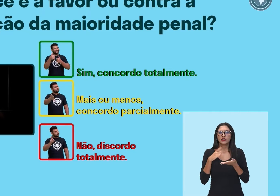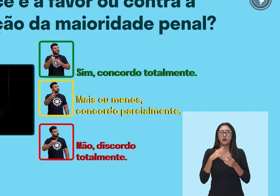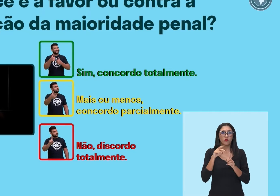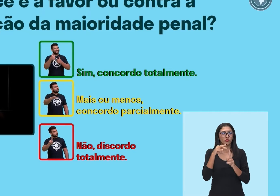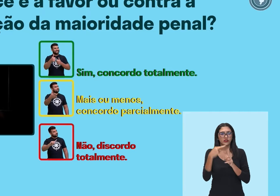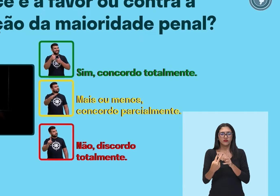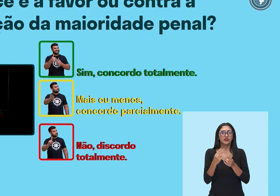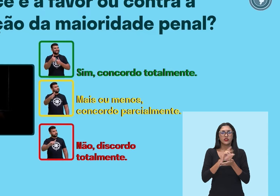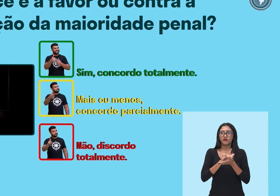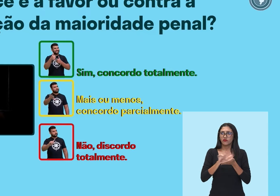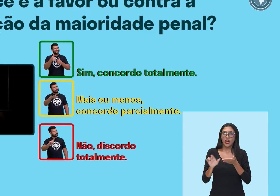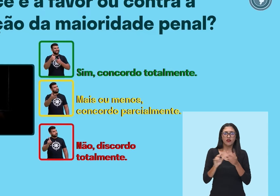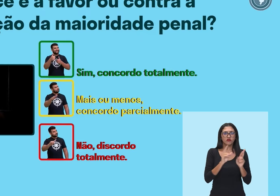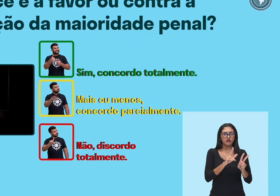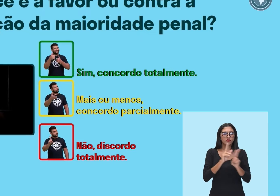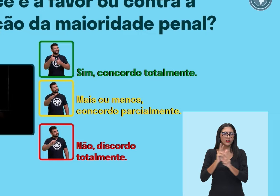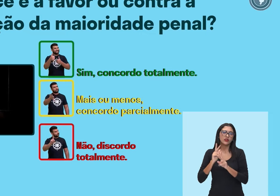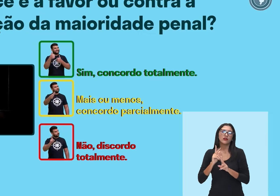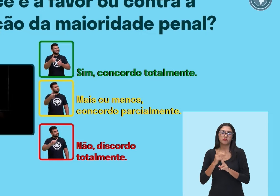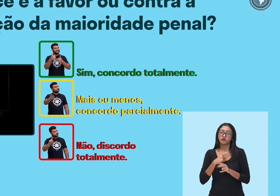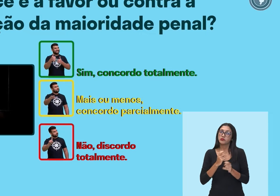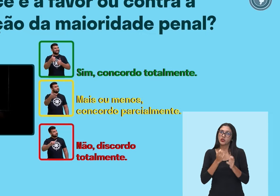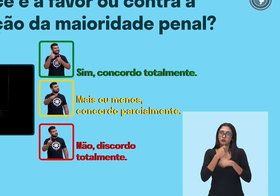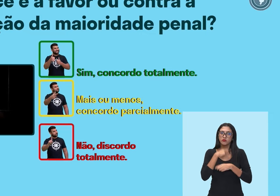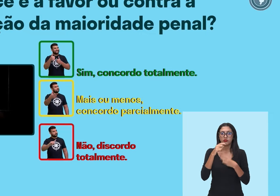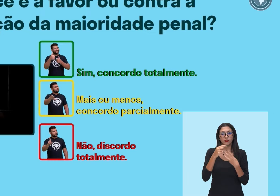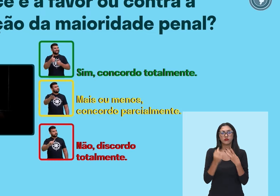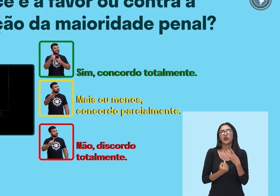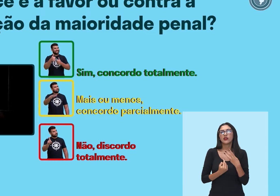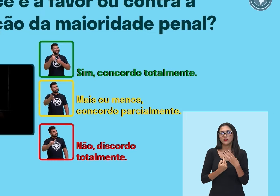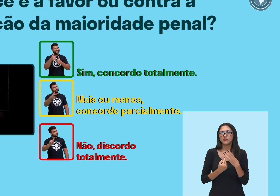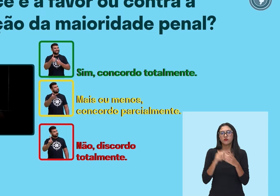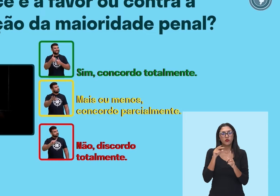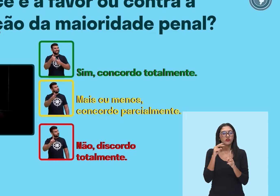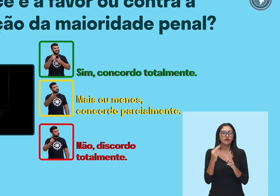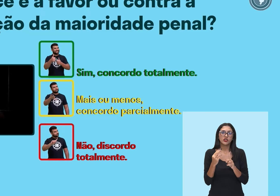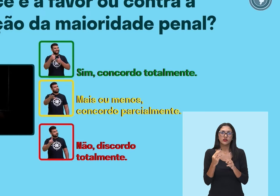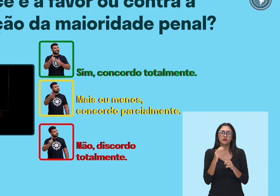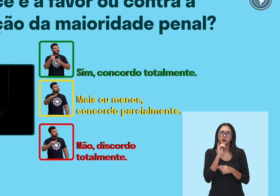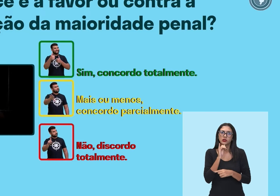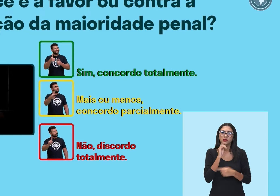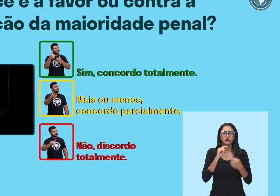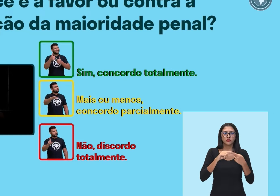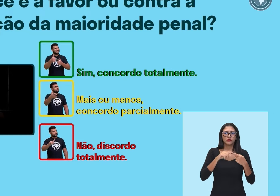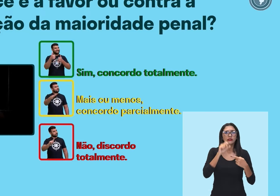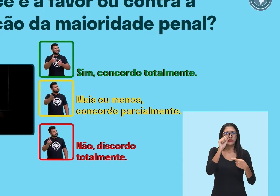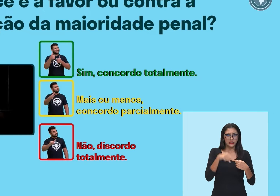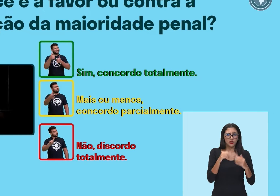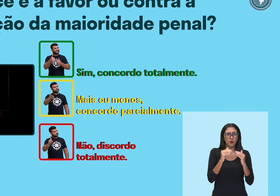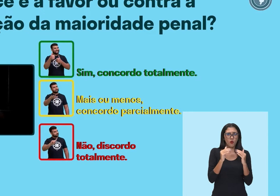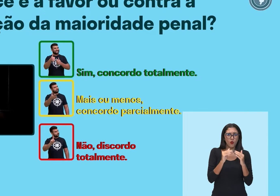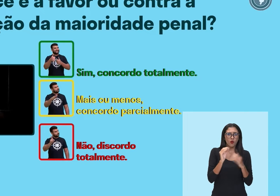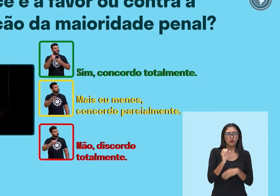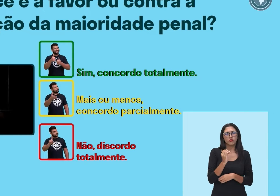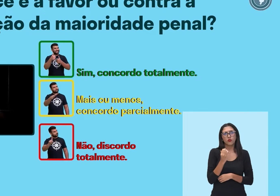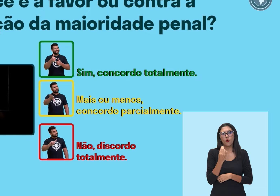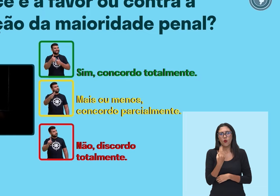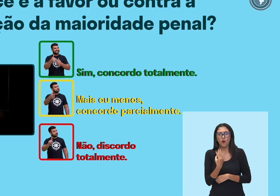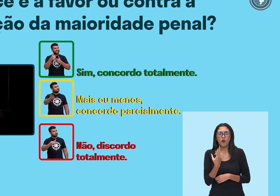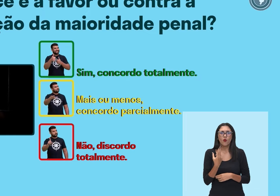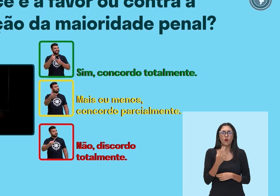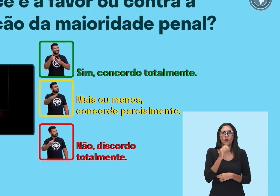polêmicas, nós já podemos apresentar esses posicionamentos, dizendo que sim, que concordamos totalmente, que não.